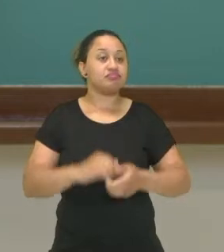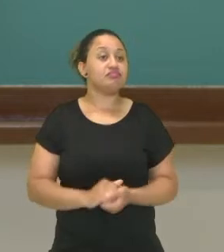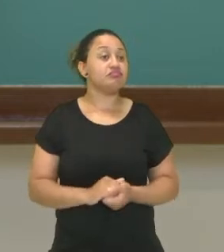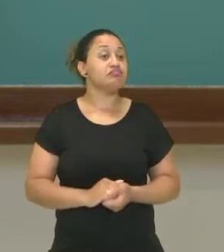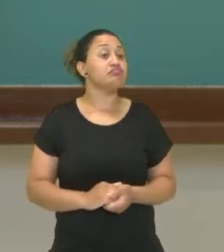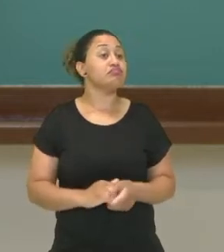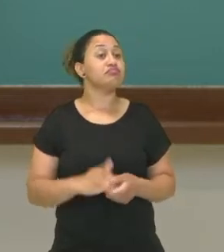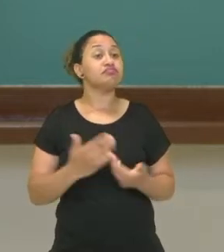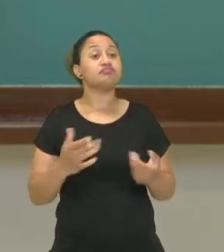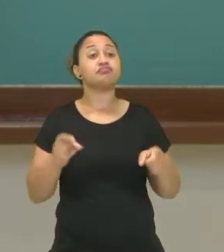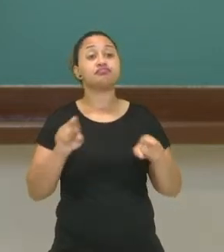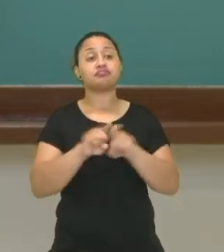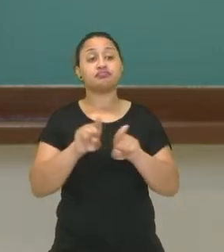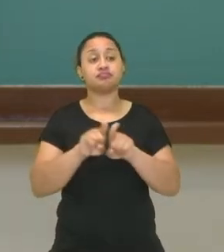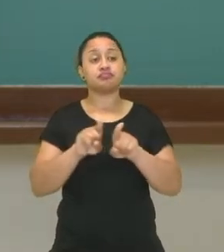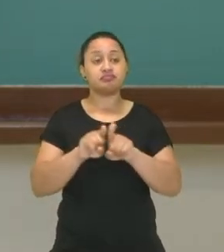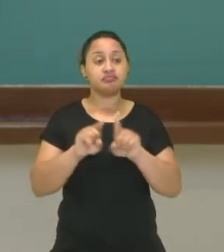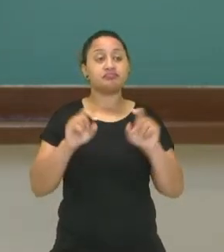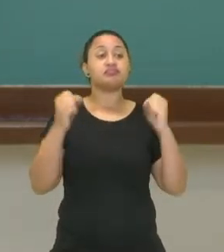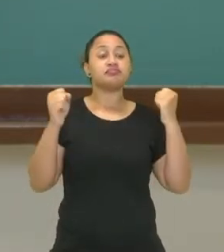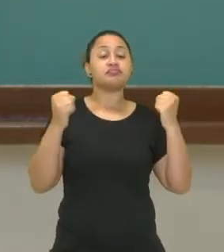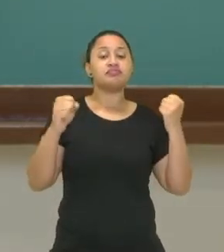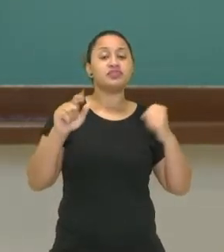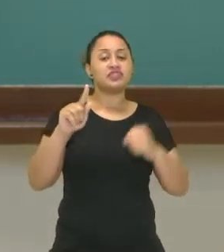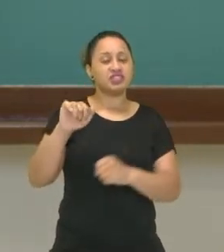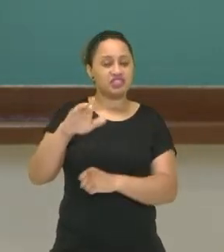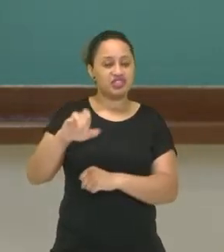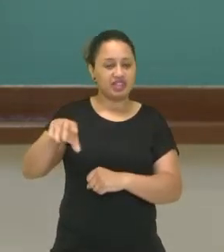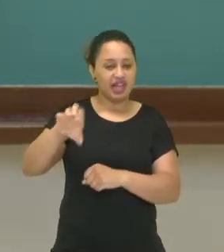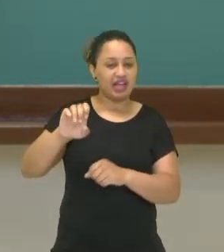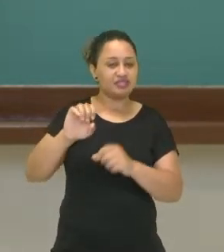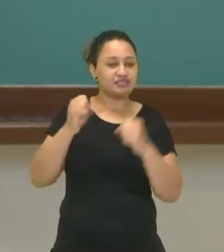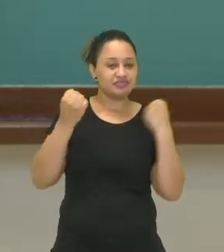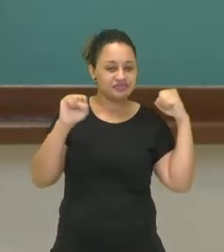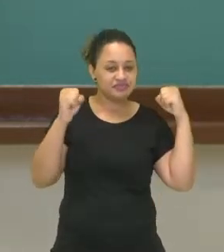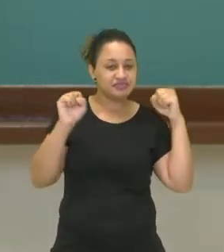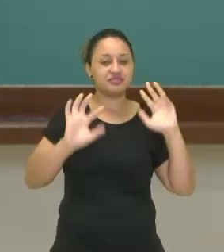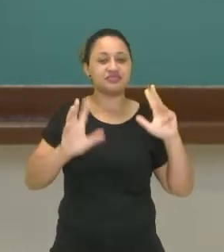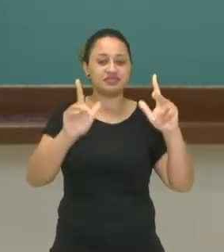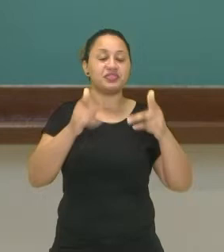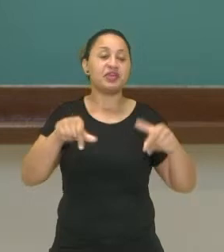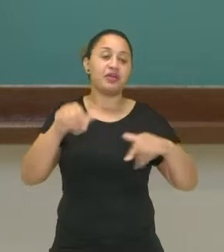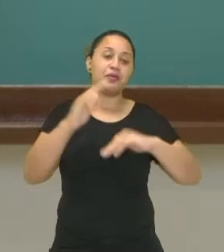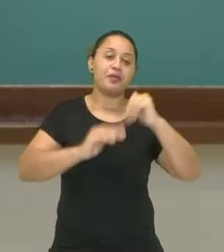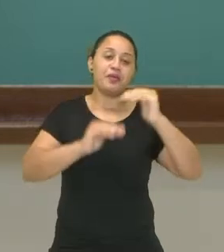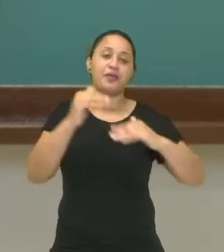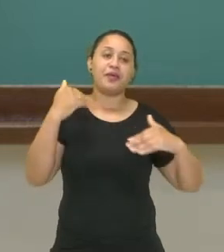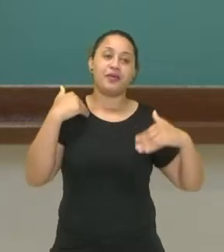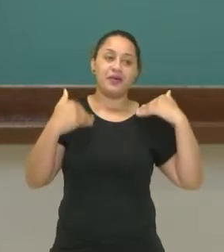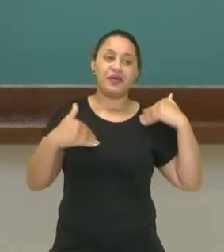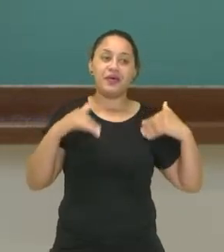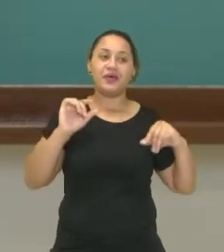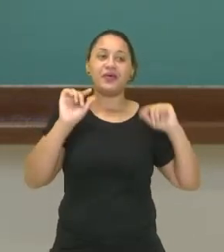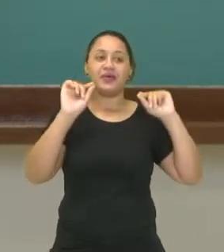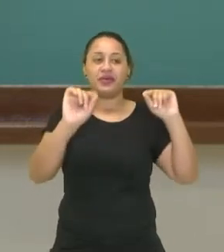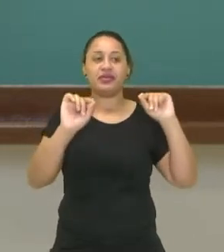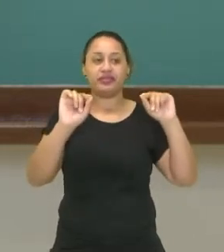Também a ginástica para todos parte das práticas corporais e exploram